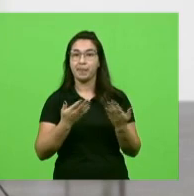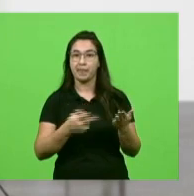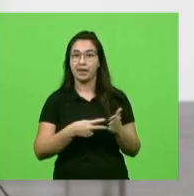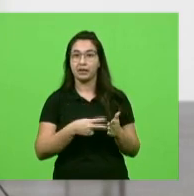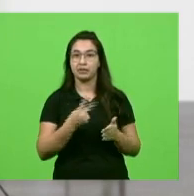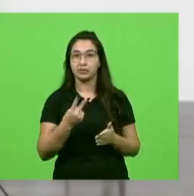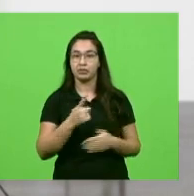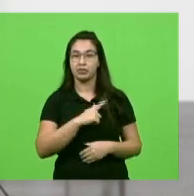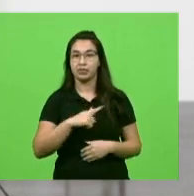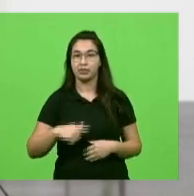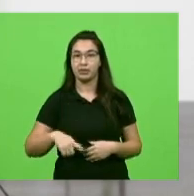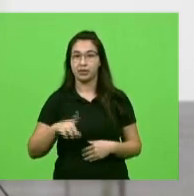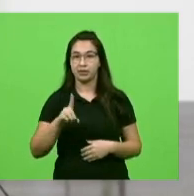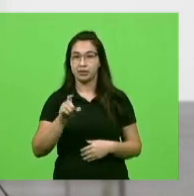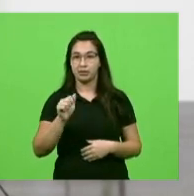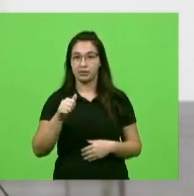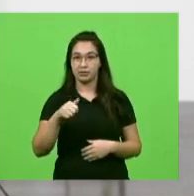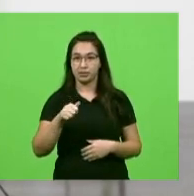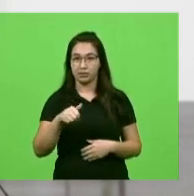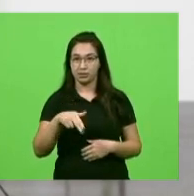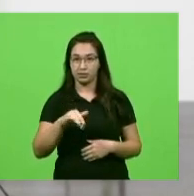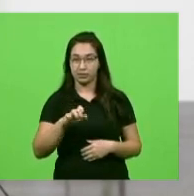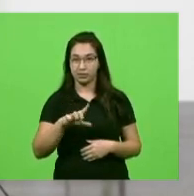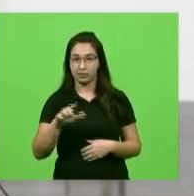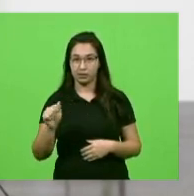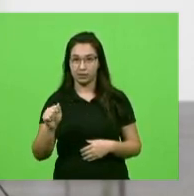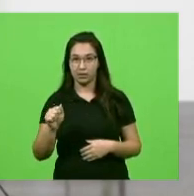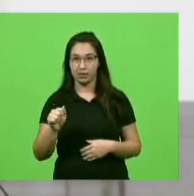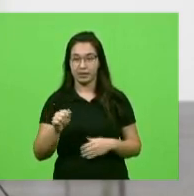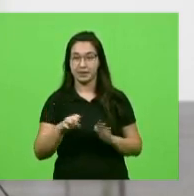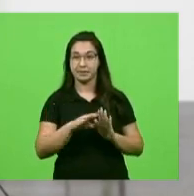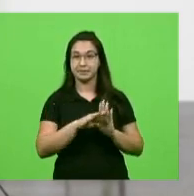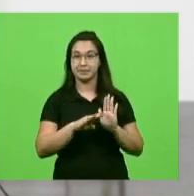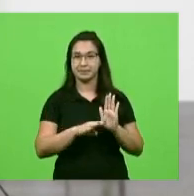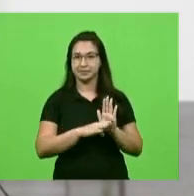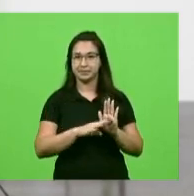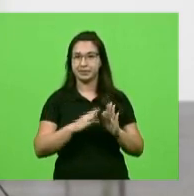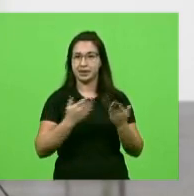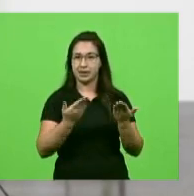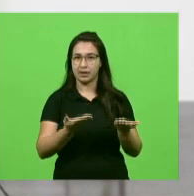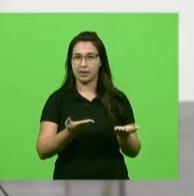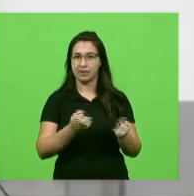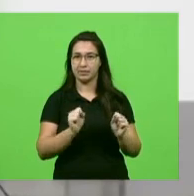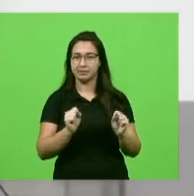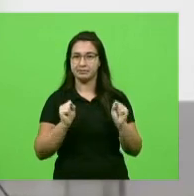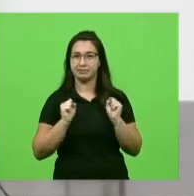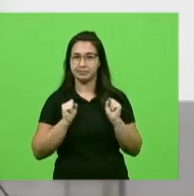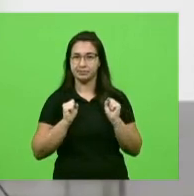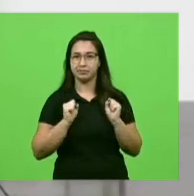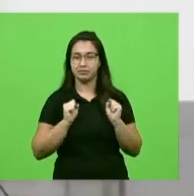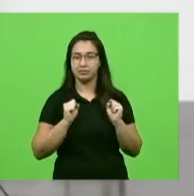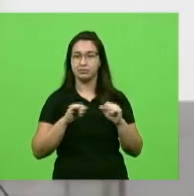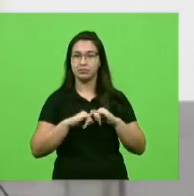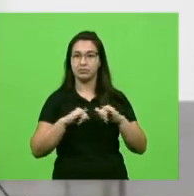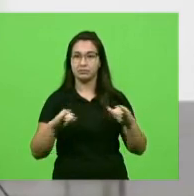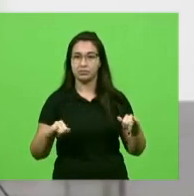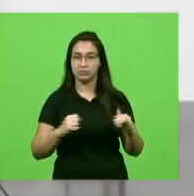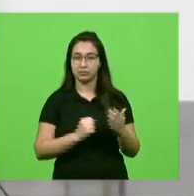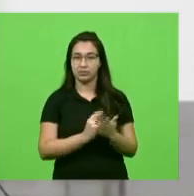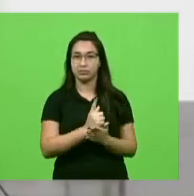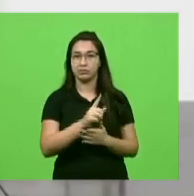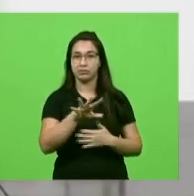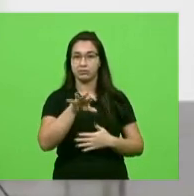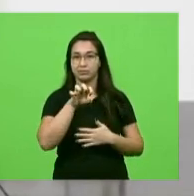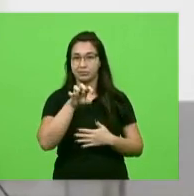do Estado, Daniela Cristina Rainer, deduzindo as seguintes condutas: omissão diante da notícia da realização da operação de compra de